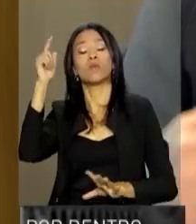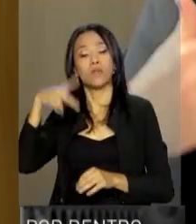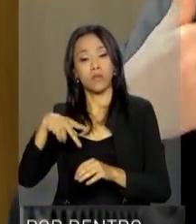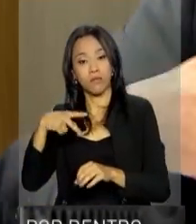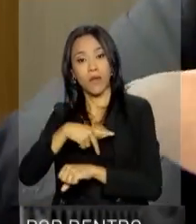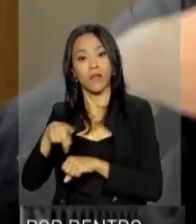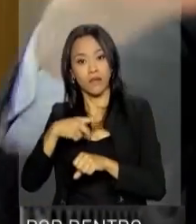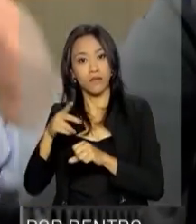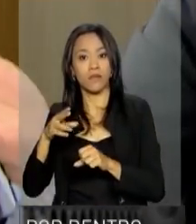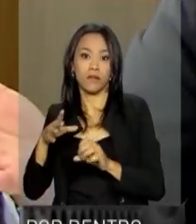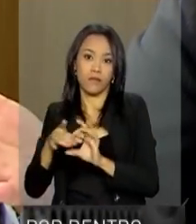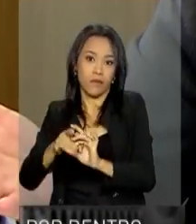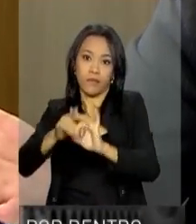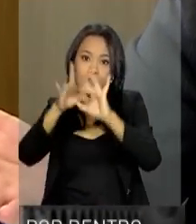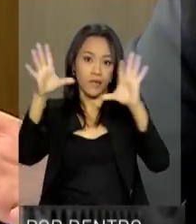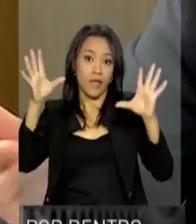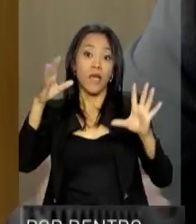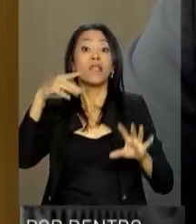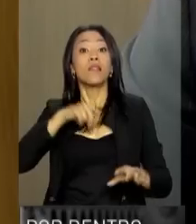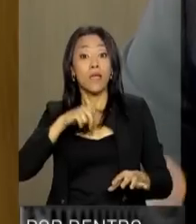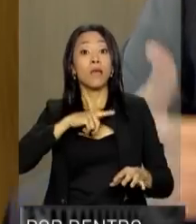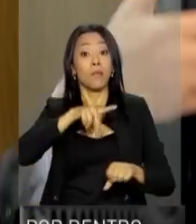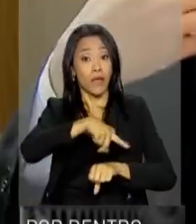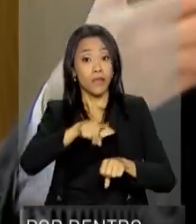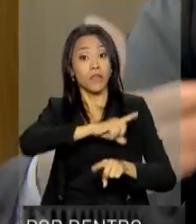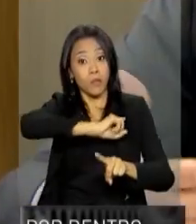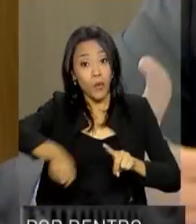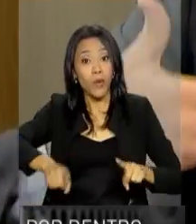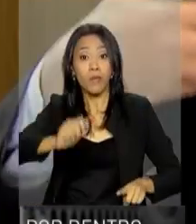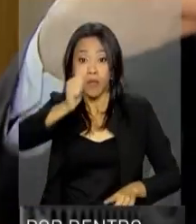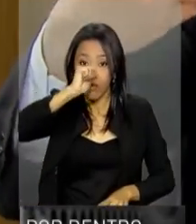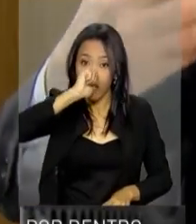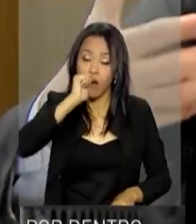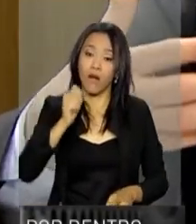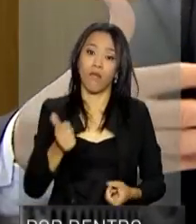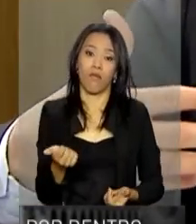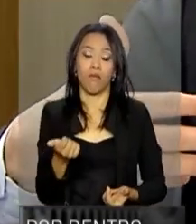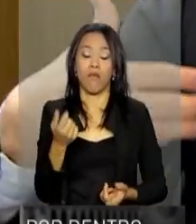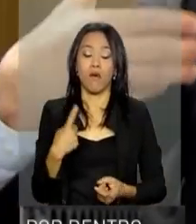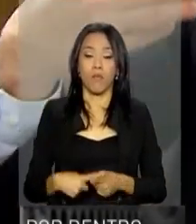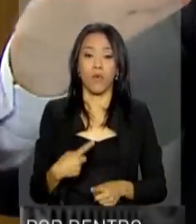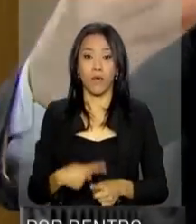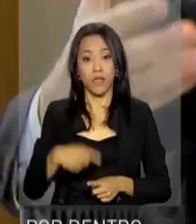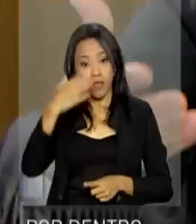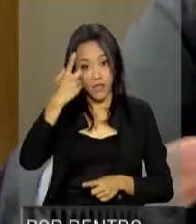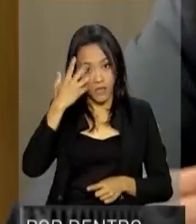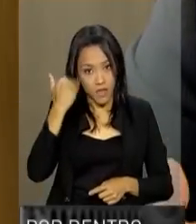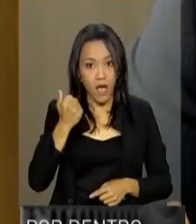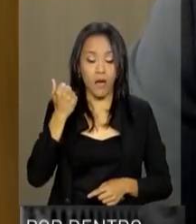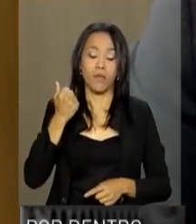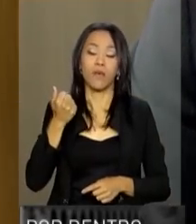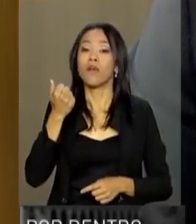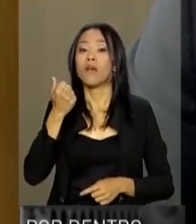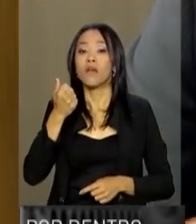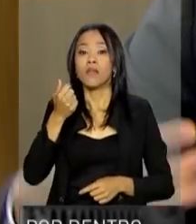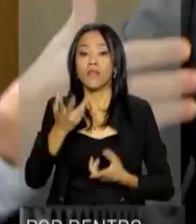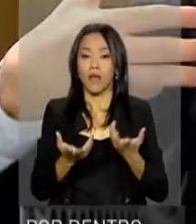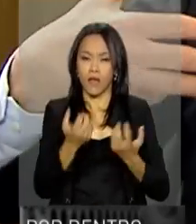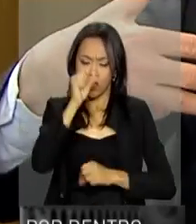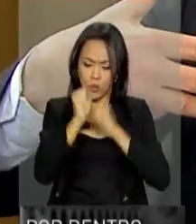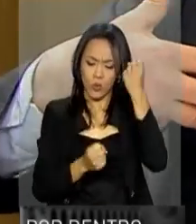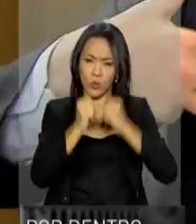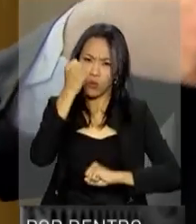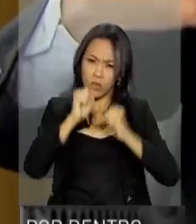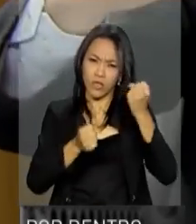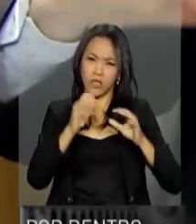mas tem países que prevê até o álcool não é porque se sabe que na produção na escala industrial com que as drogas são produzidas elas